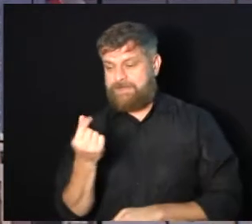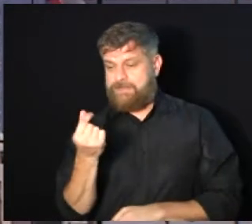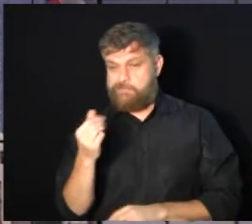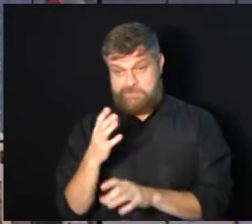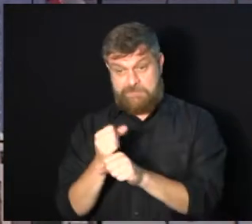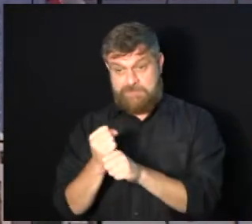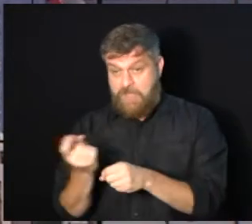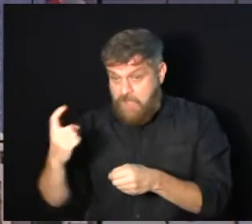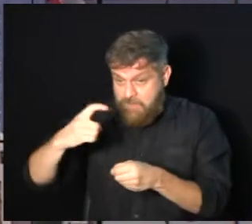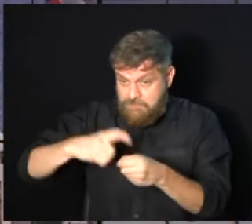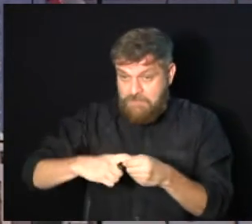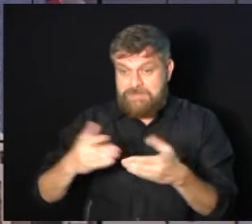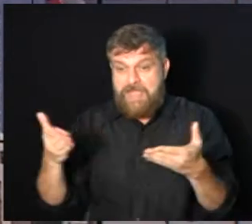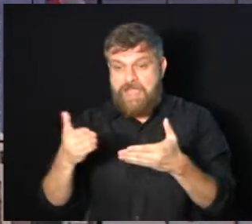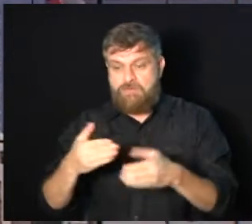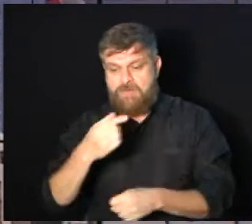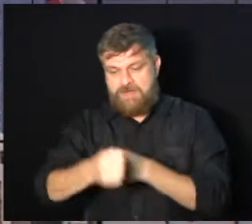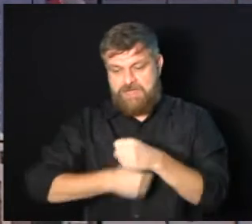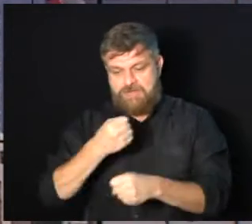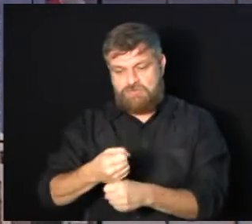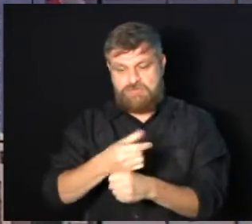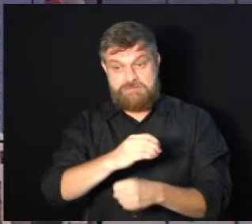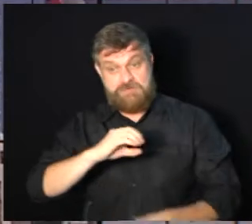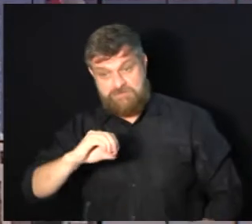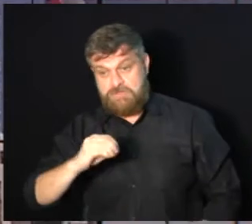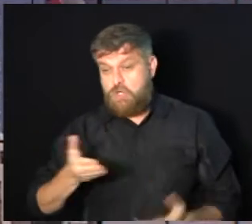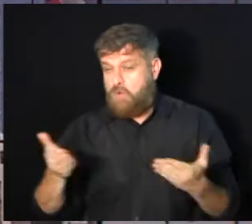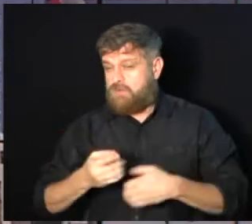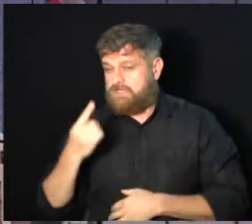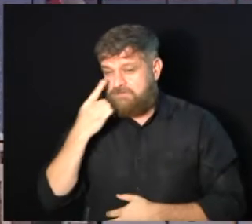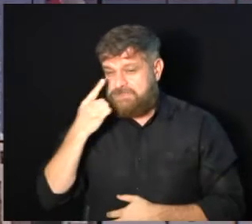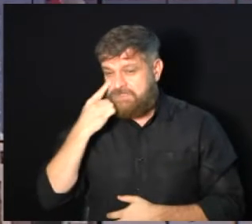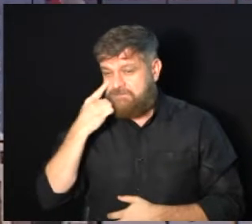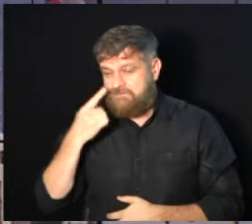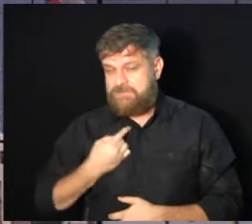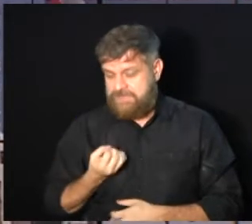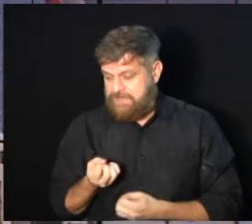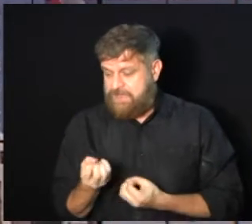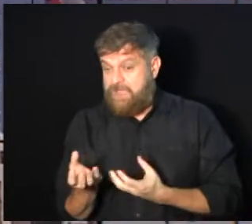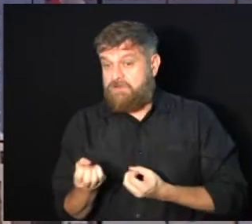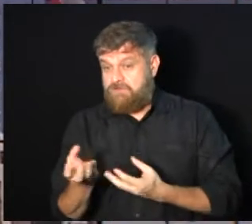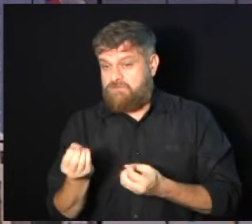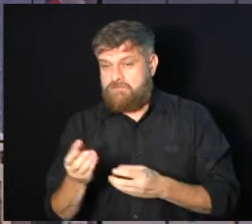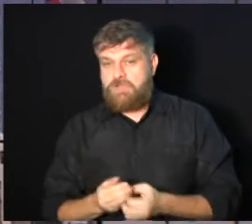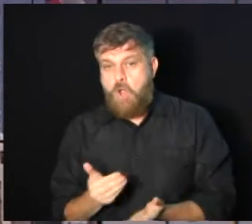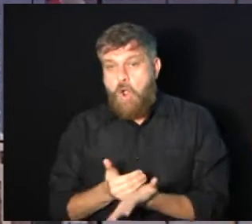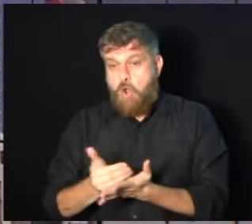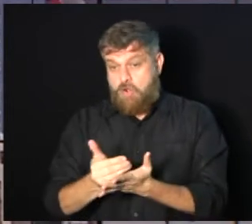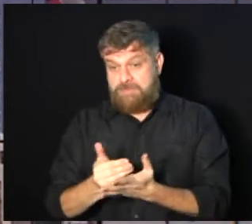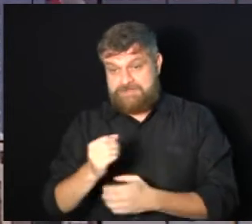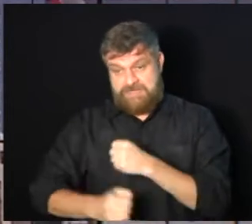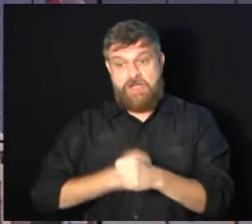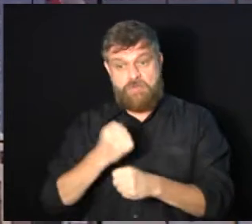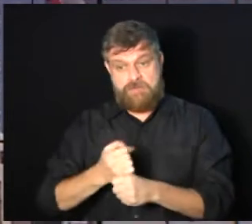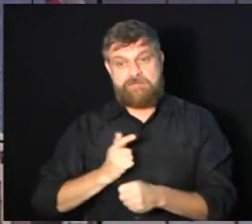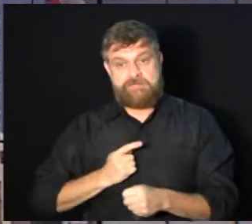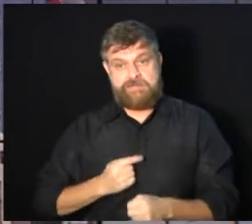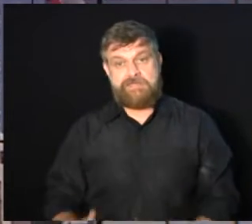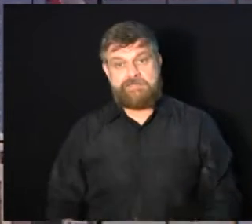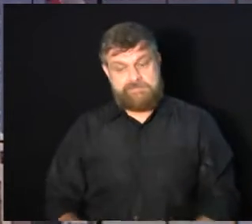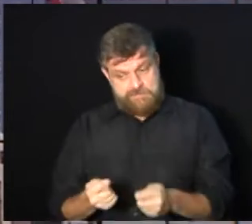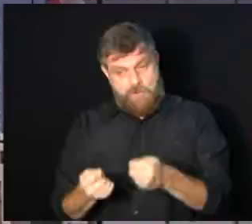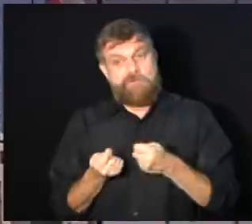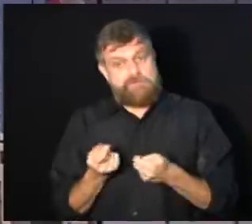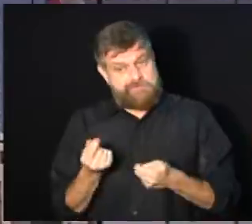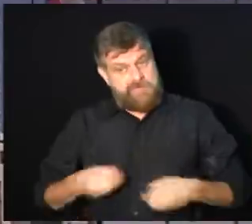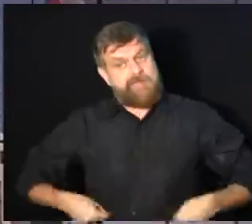está de volta agora em 2020. E hoje vocês vão saber algumas dicas para começar bem o ano e equilibrar